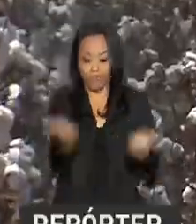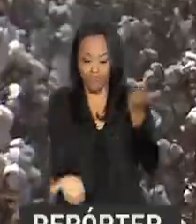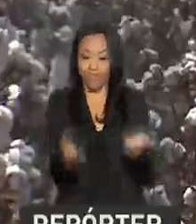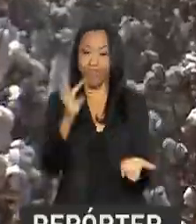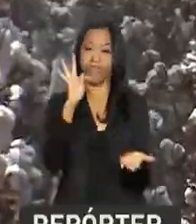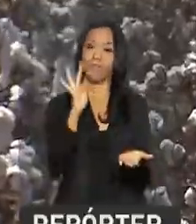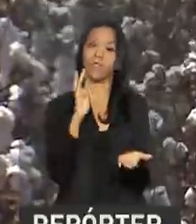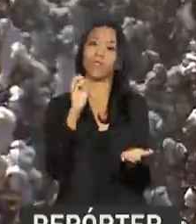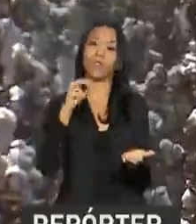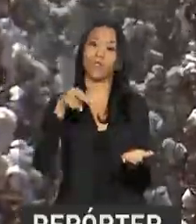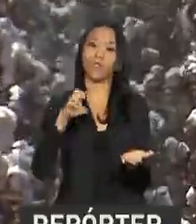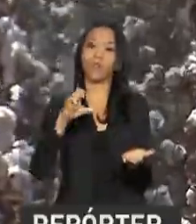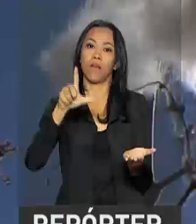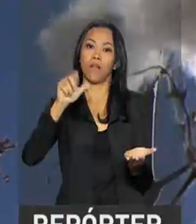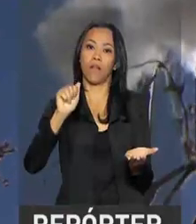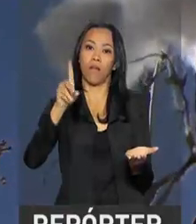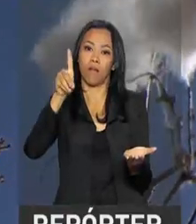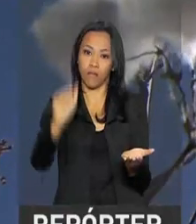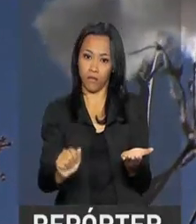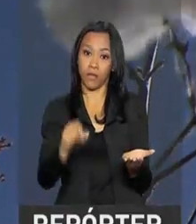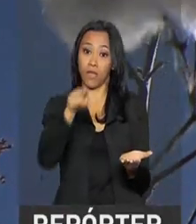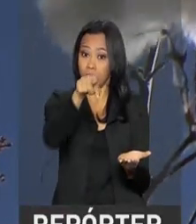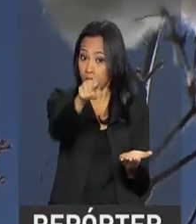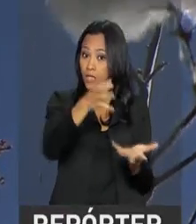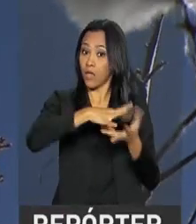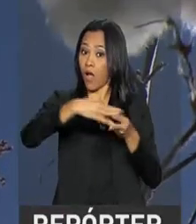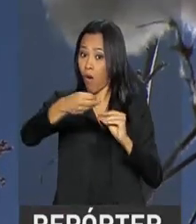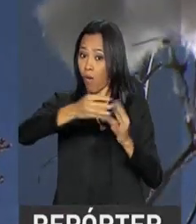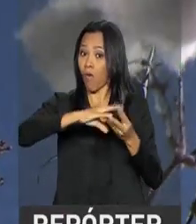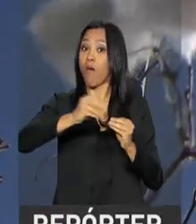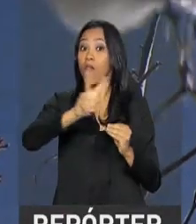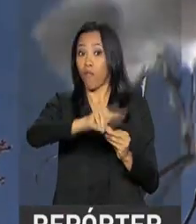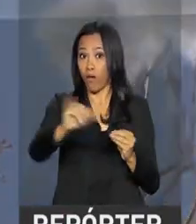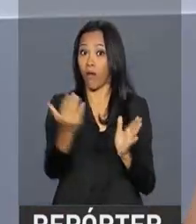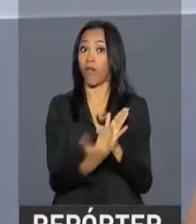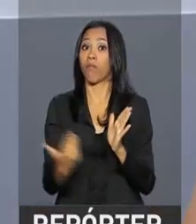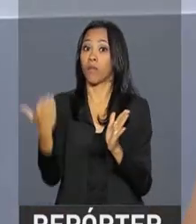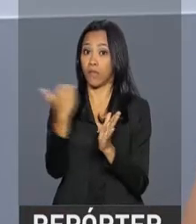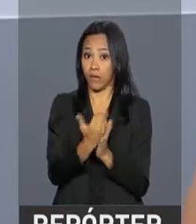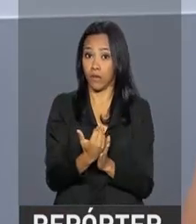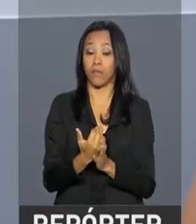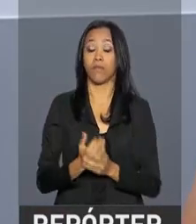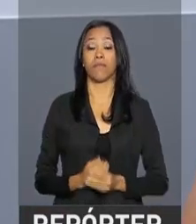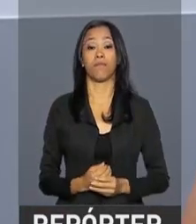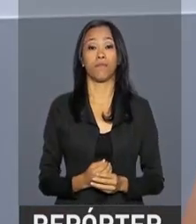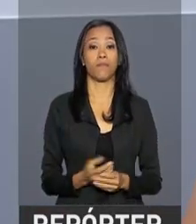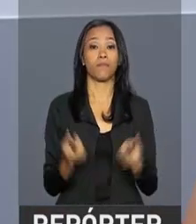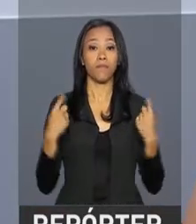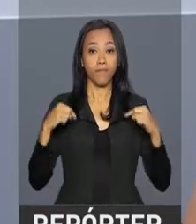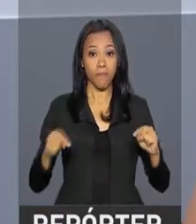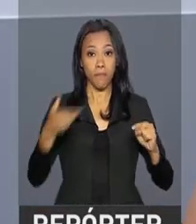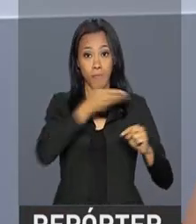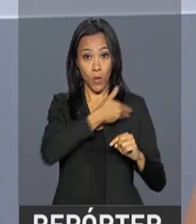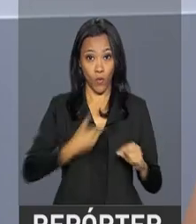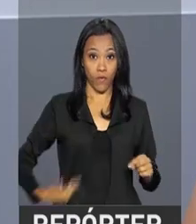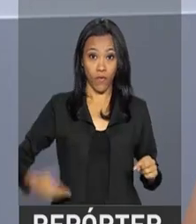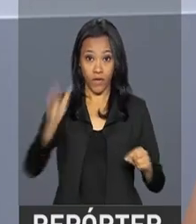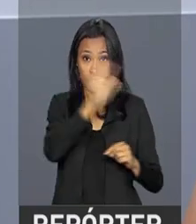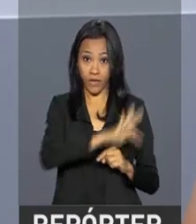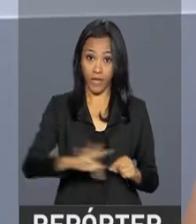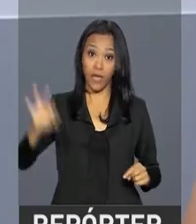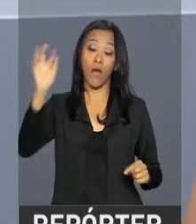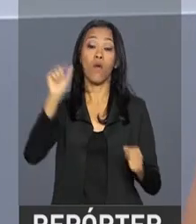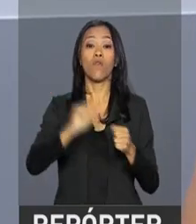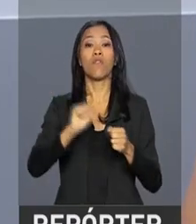a produção de algodão em caroço também deve crescer nesta safra o governo federal fez uma portaria para